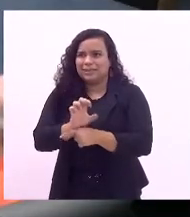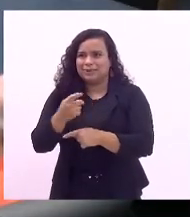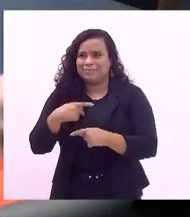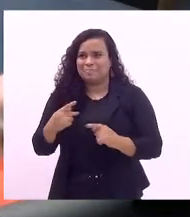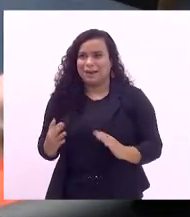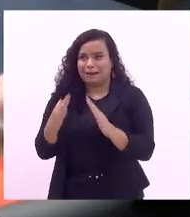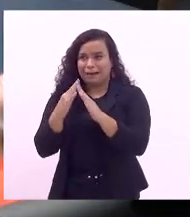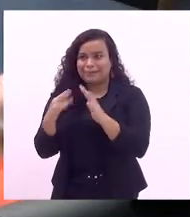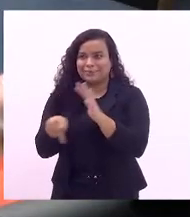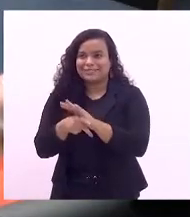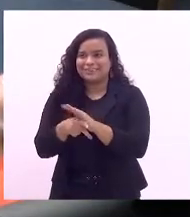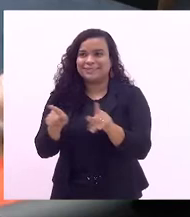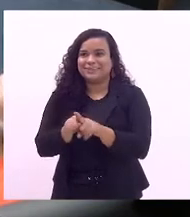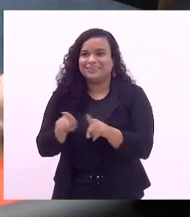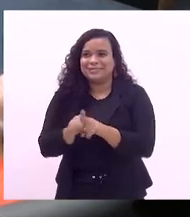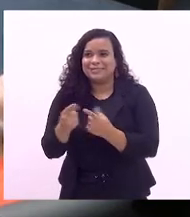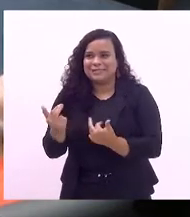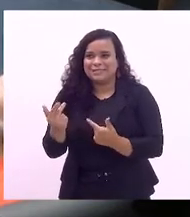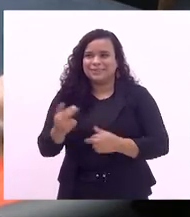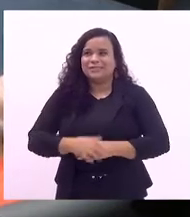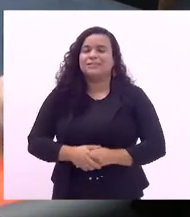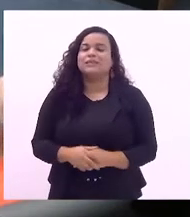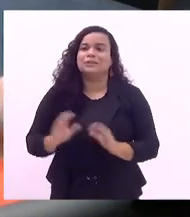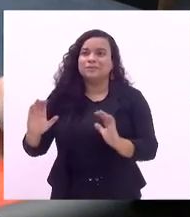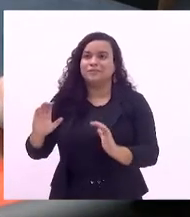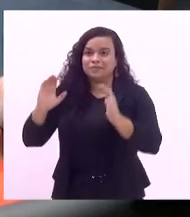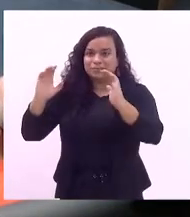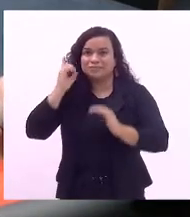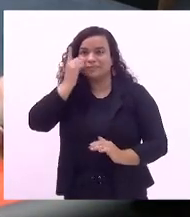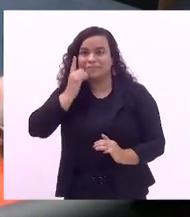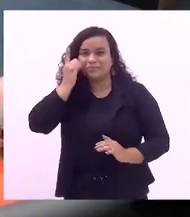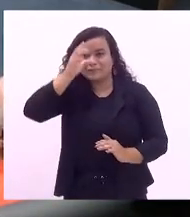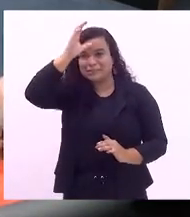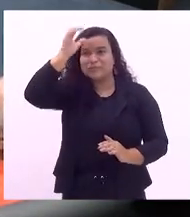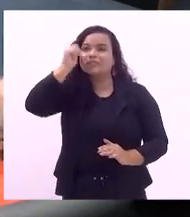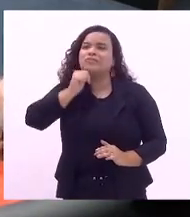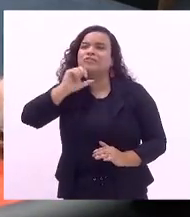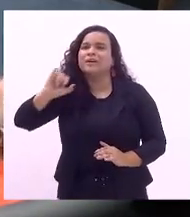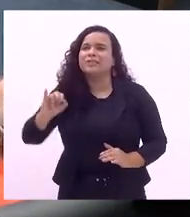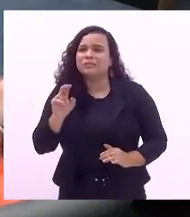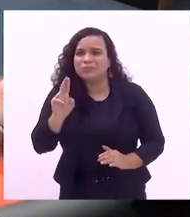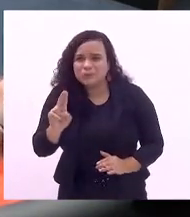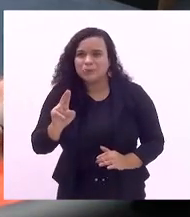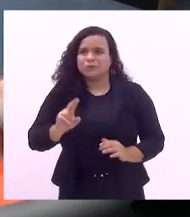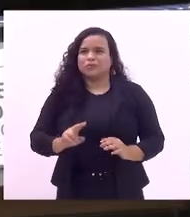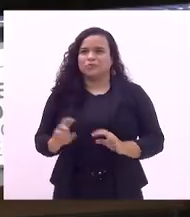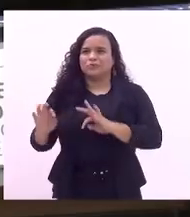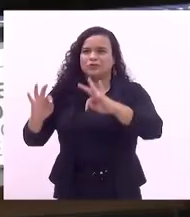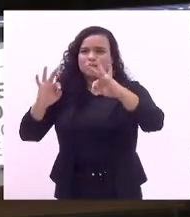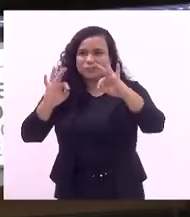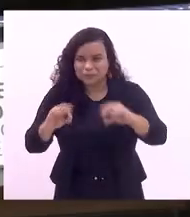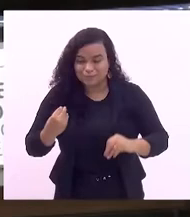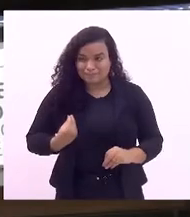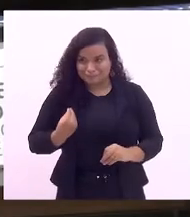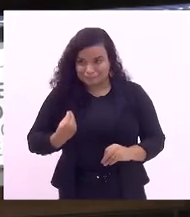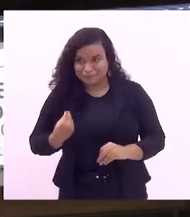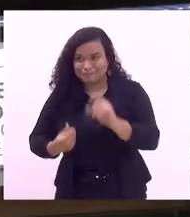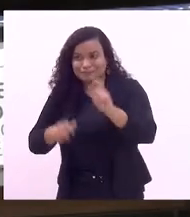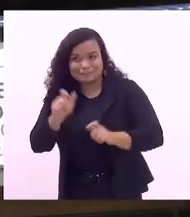também excelentíssima senhora deputada tia Ju todas as autoridades presentes